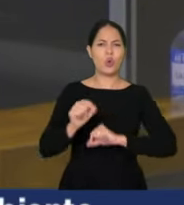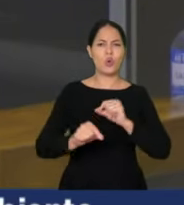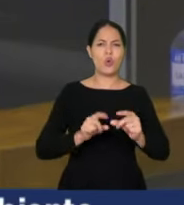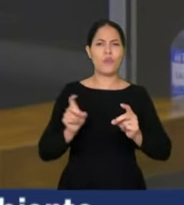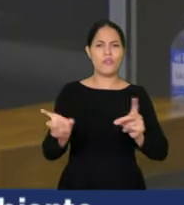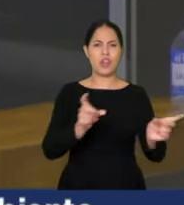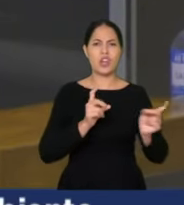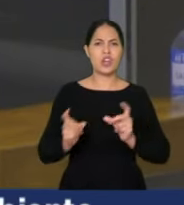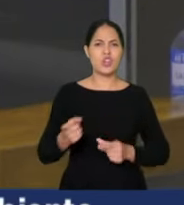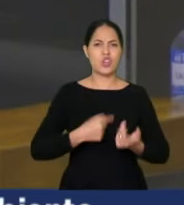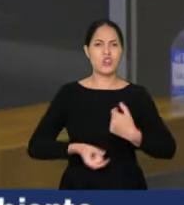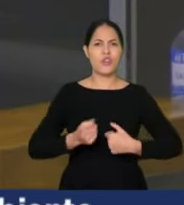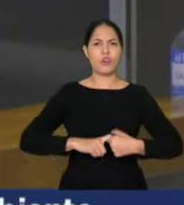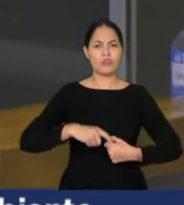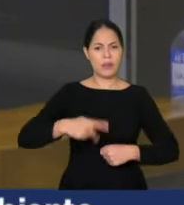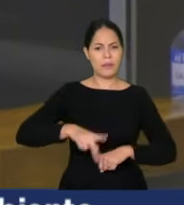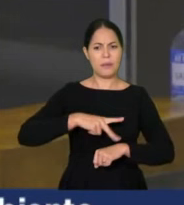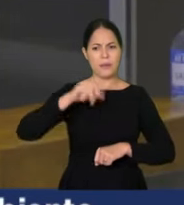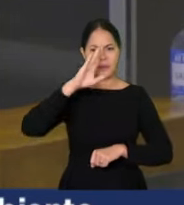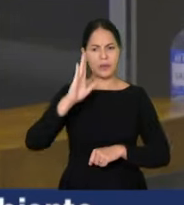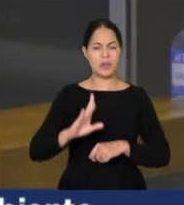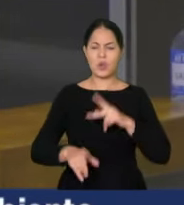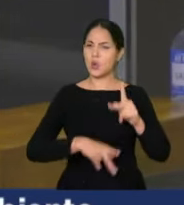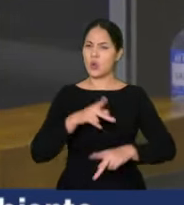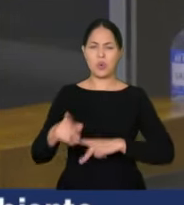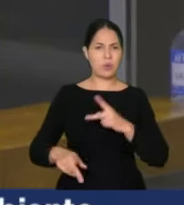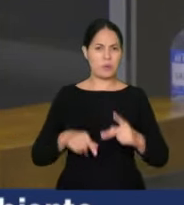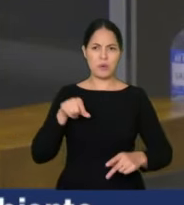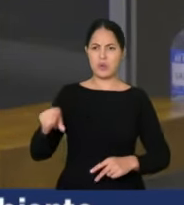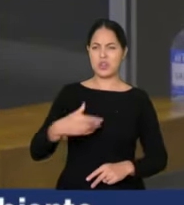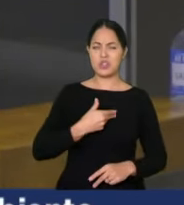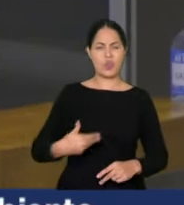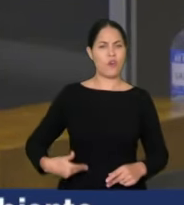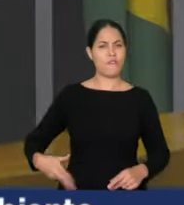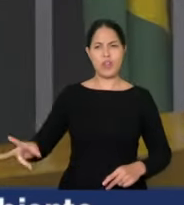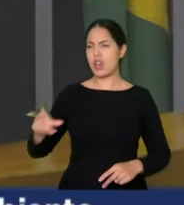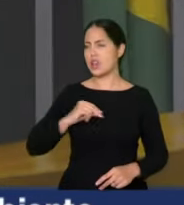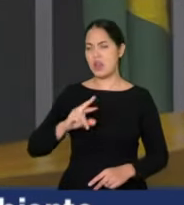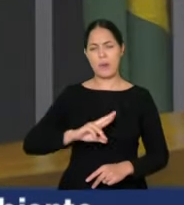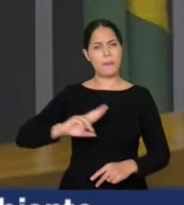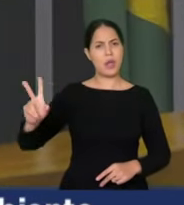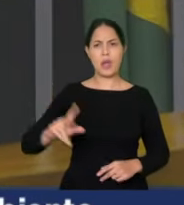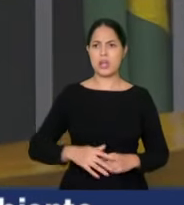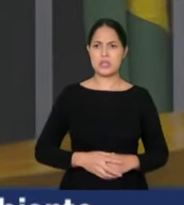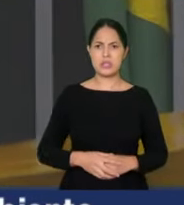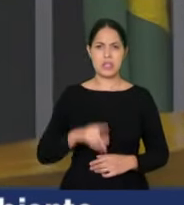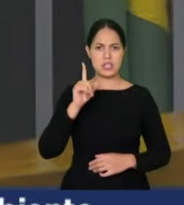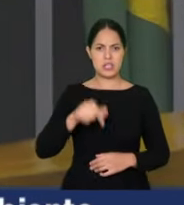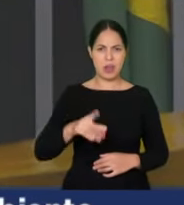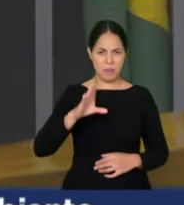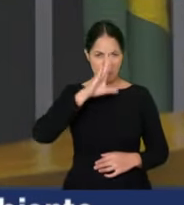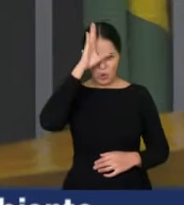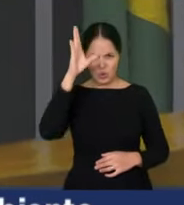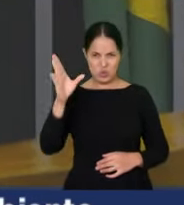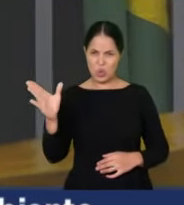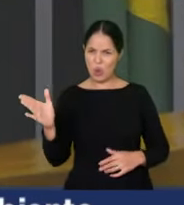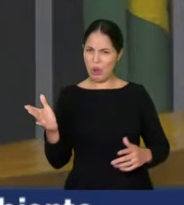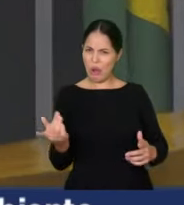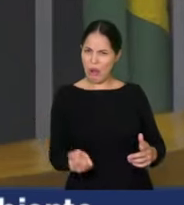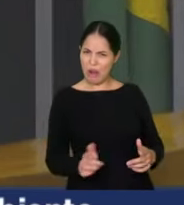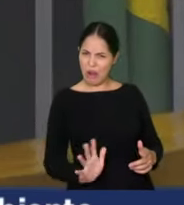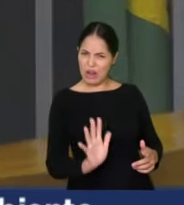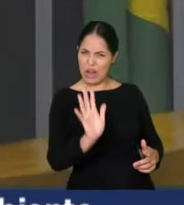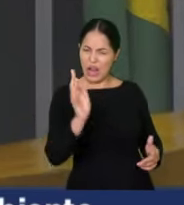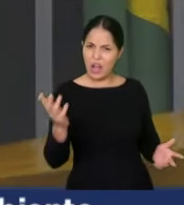povo brasileiro não merece esse governo entreguista, esse governo do bolso caro. Toda a solidariedade